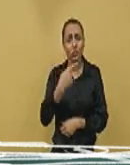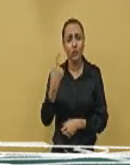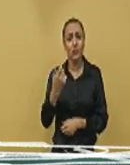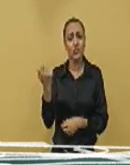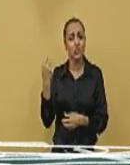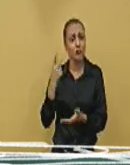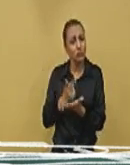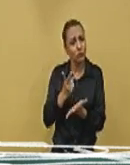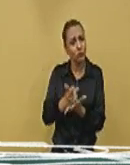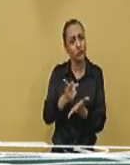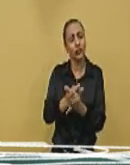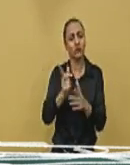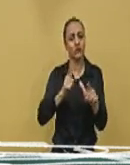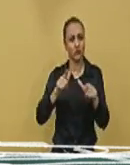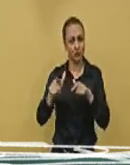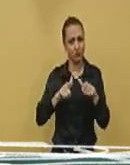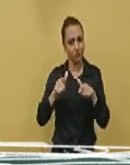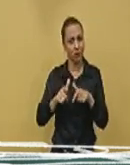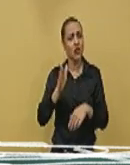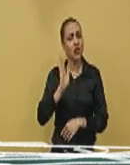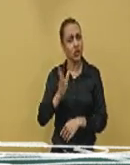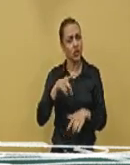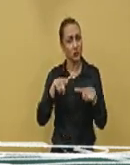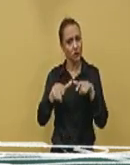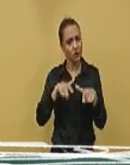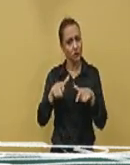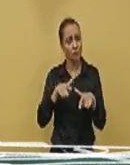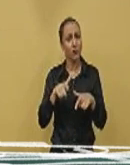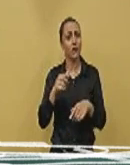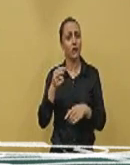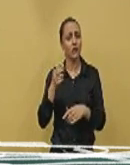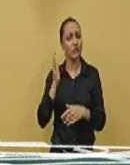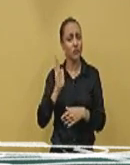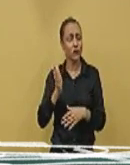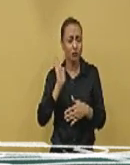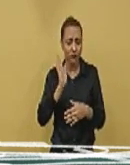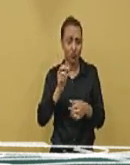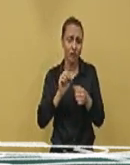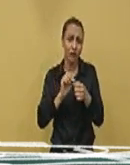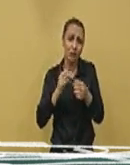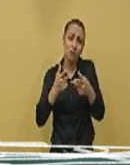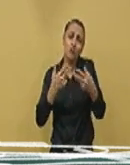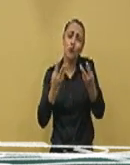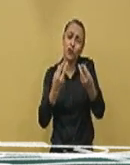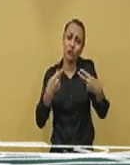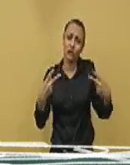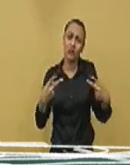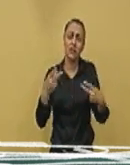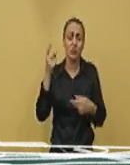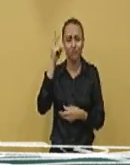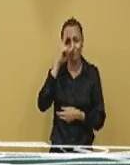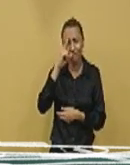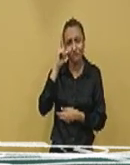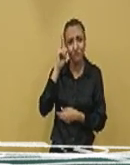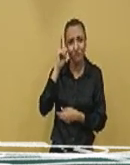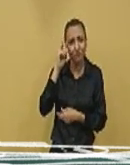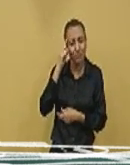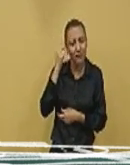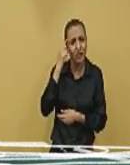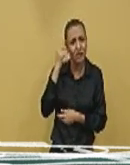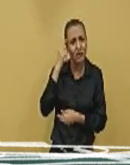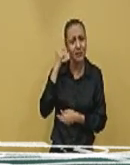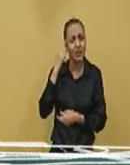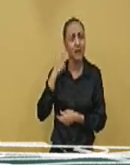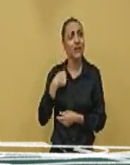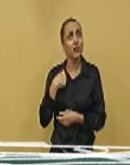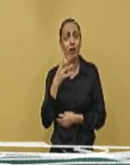esses próximos 4 anos. Nós já trabalhamos com muito pouco dinheiro, já fizemos bastante. Então, repense nisso. E fui repensando, por isso que eu